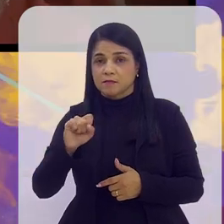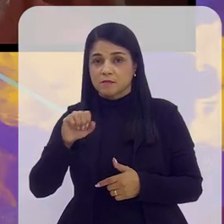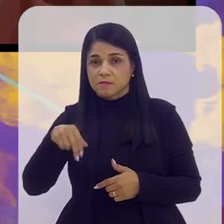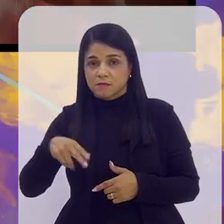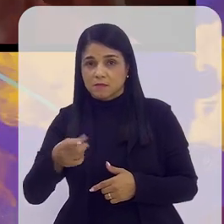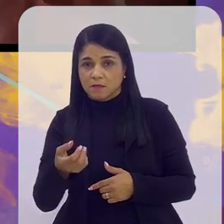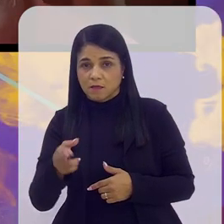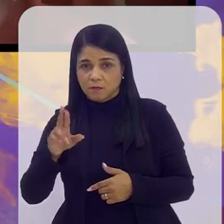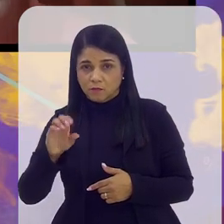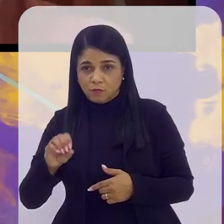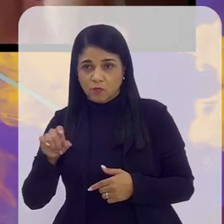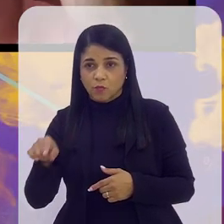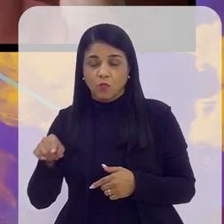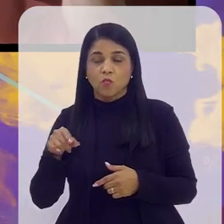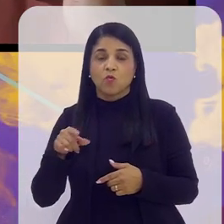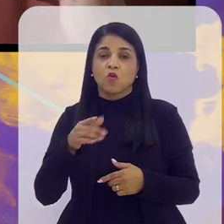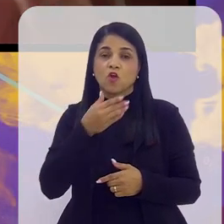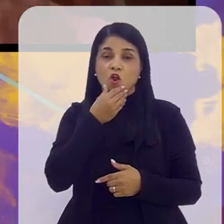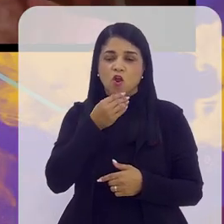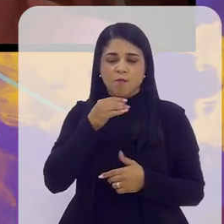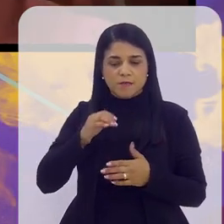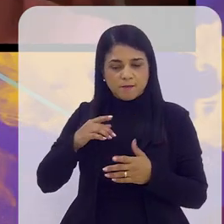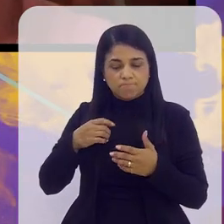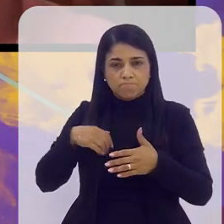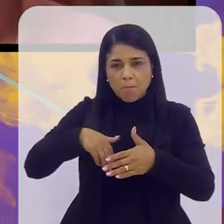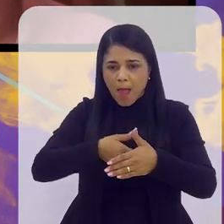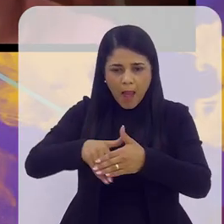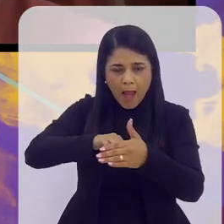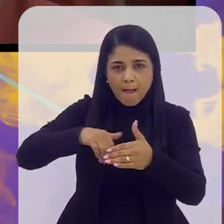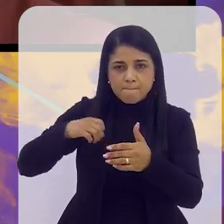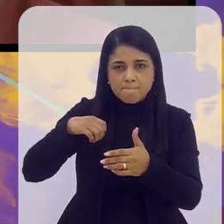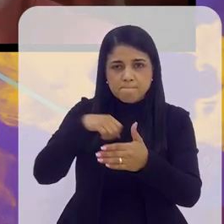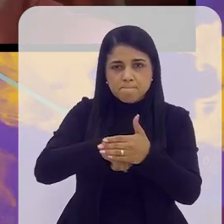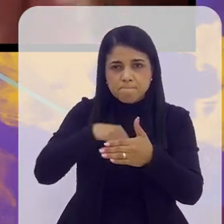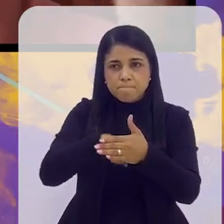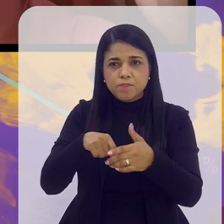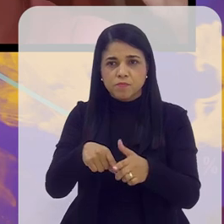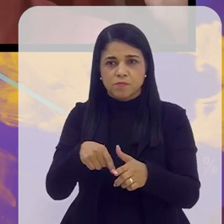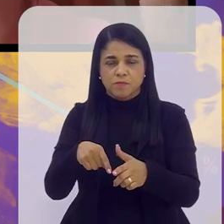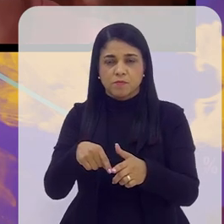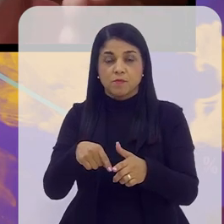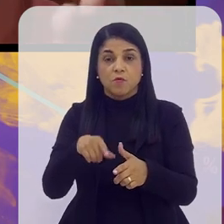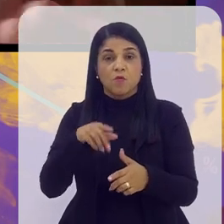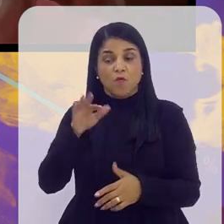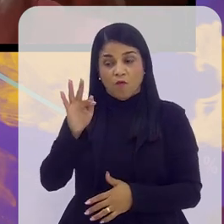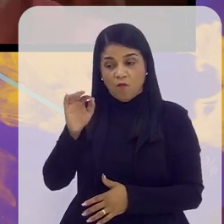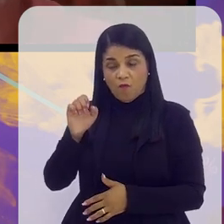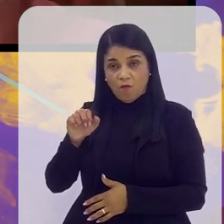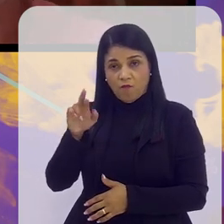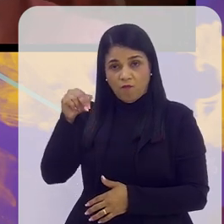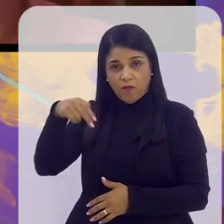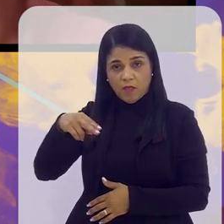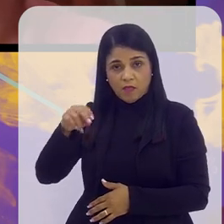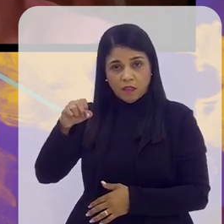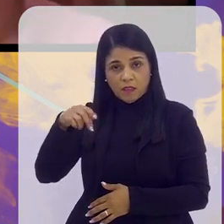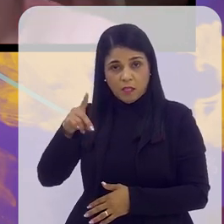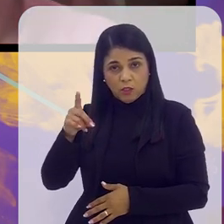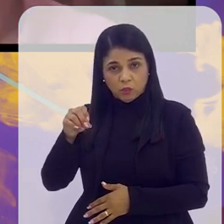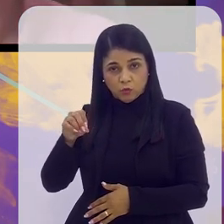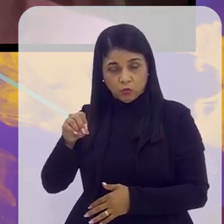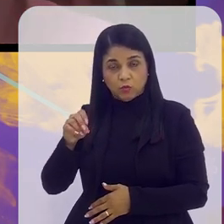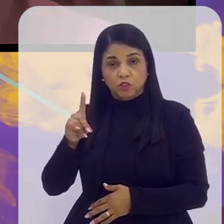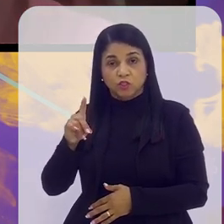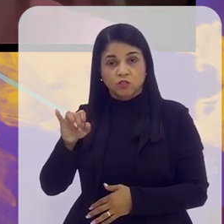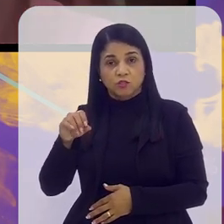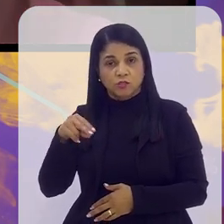um Alex Telles, mas não. Um cara que não fosse tanto ao ataque, né? Exatamente. Eu gosto do Fernando Diniz porque o negócio dele é pro ataque.